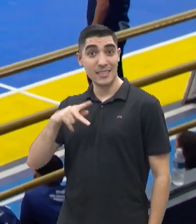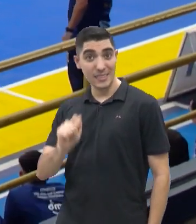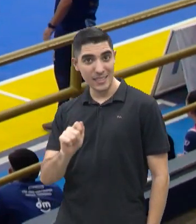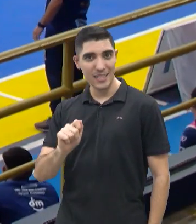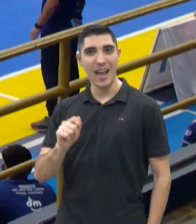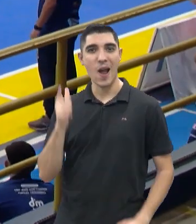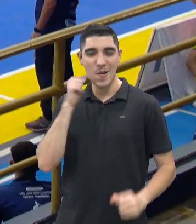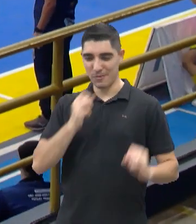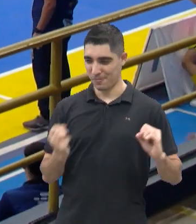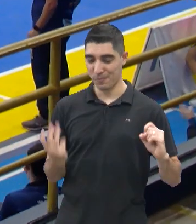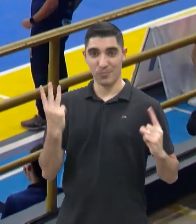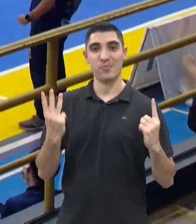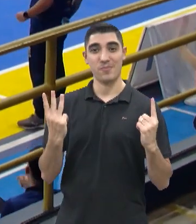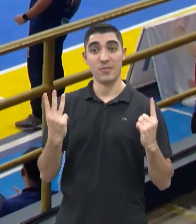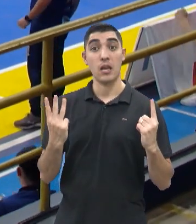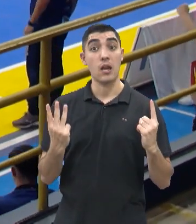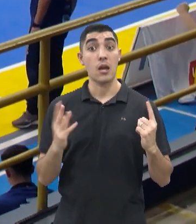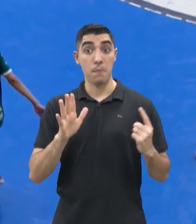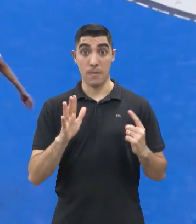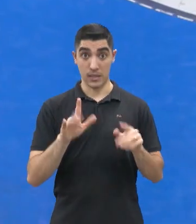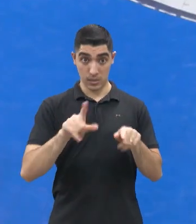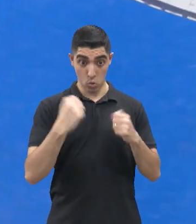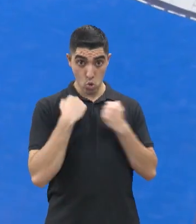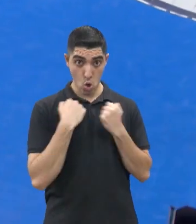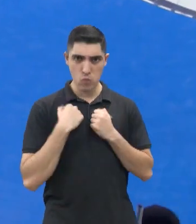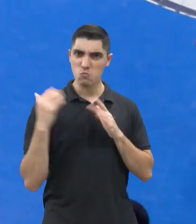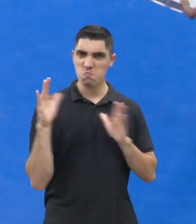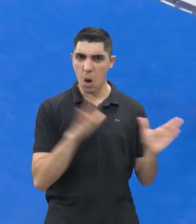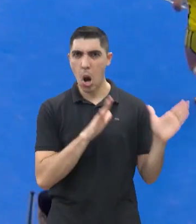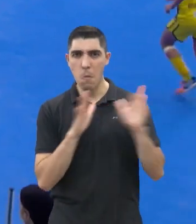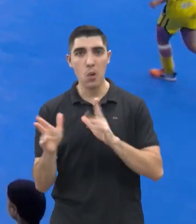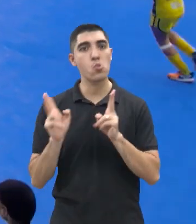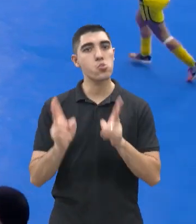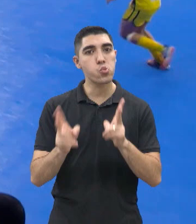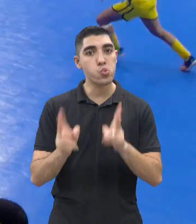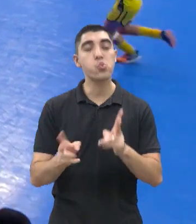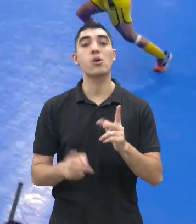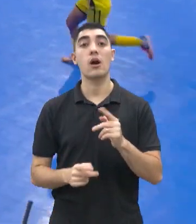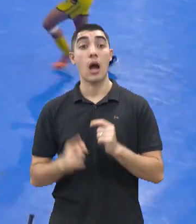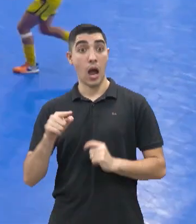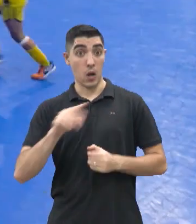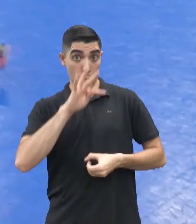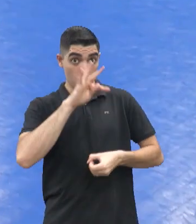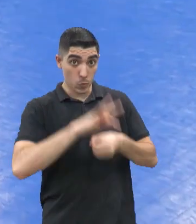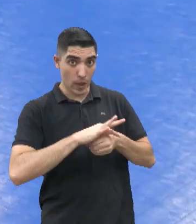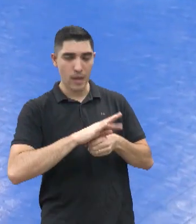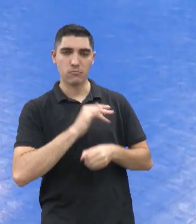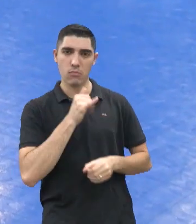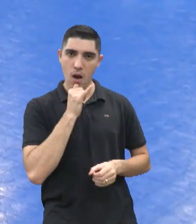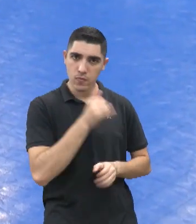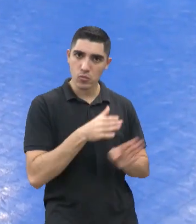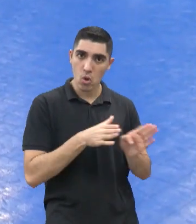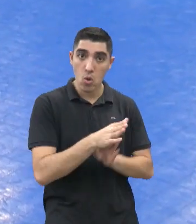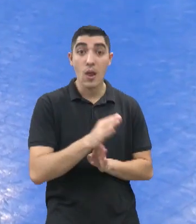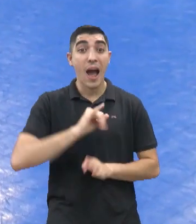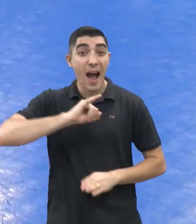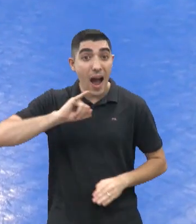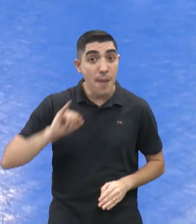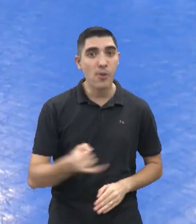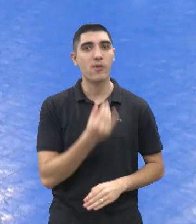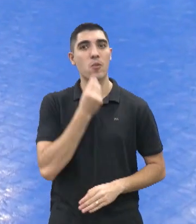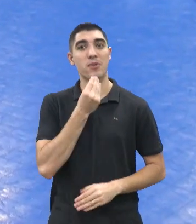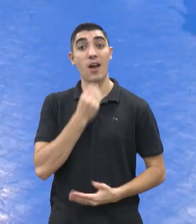atrás, a Camila continuava fechando o gol. E aquela recomendação do técnico Rodrigo Mogi de aproveitar todas as chances